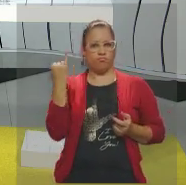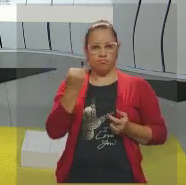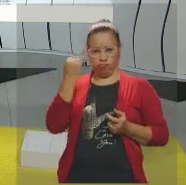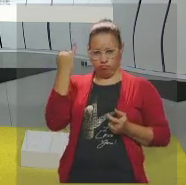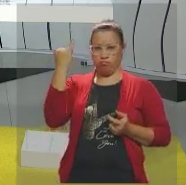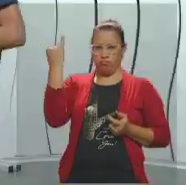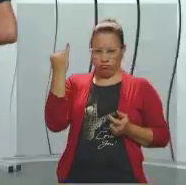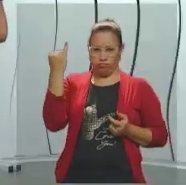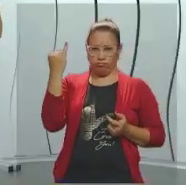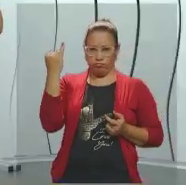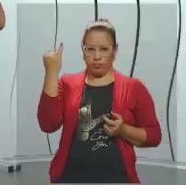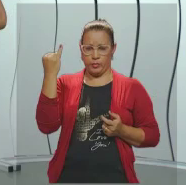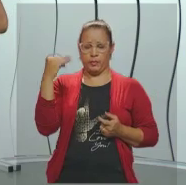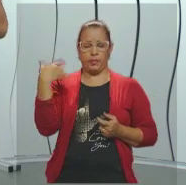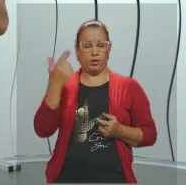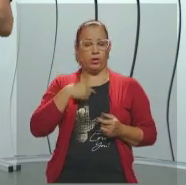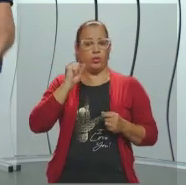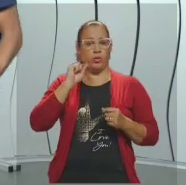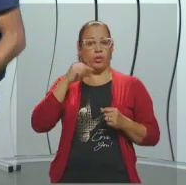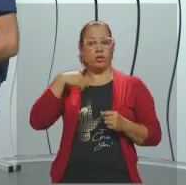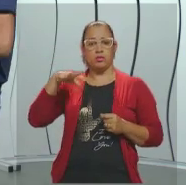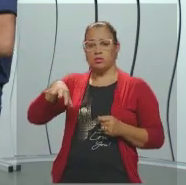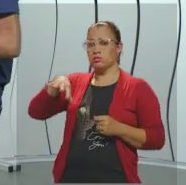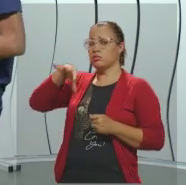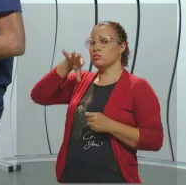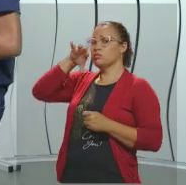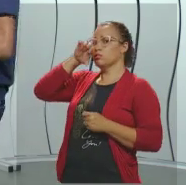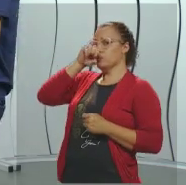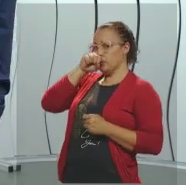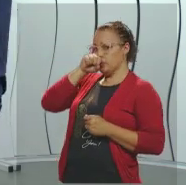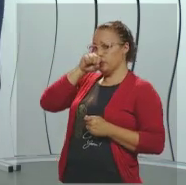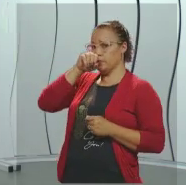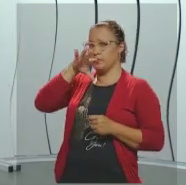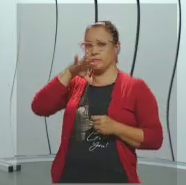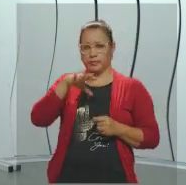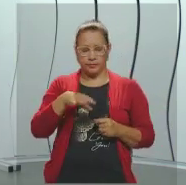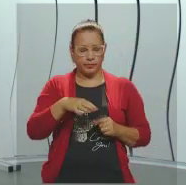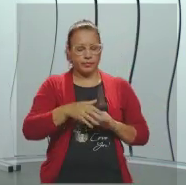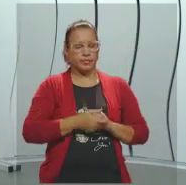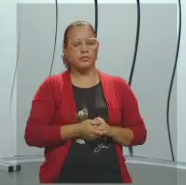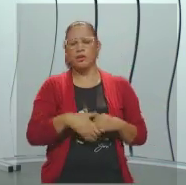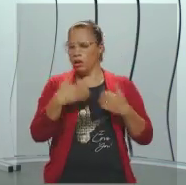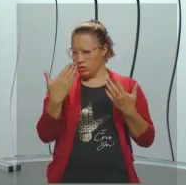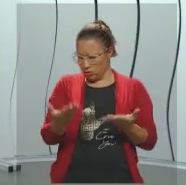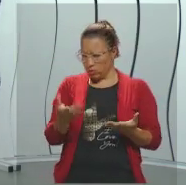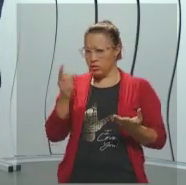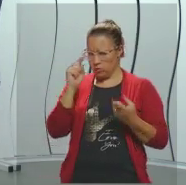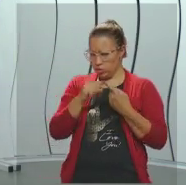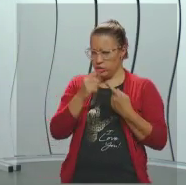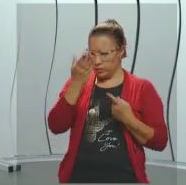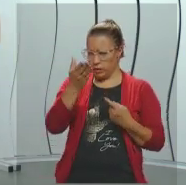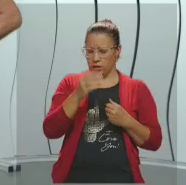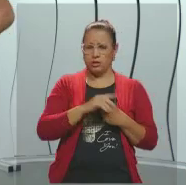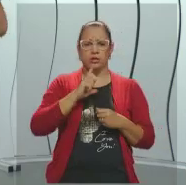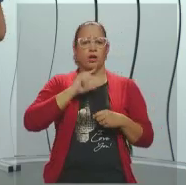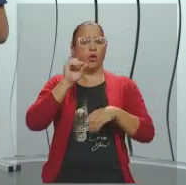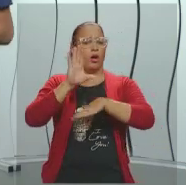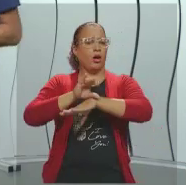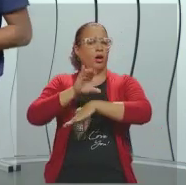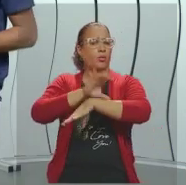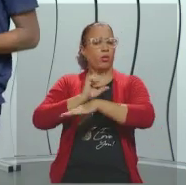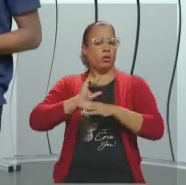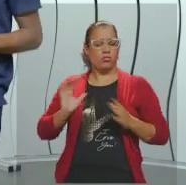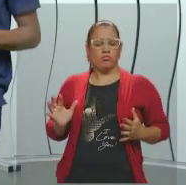ocorra a nossa respiração, os movimentos respiratórios. Então, a ideia básica é essa. Tanto os músculos intercostais